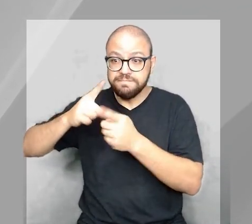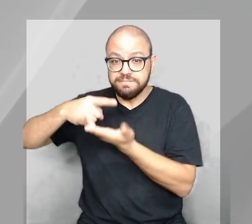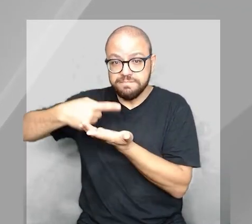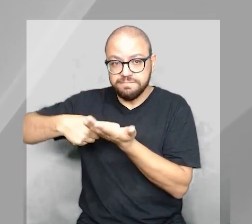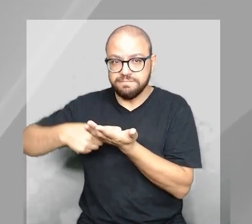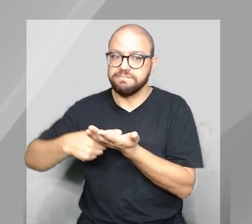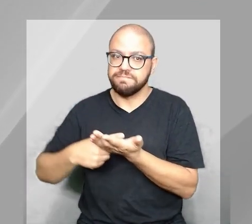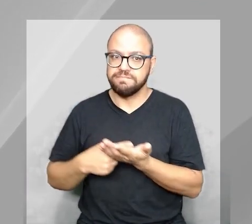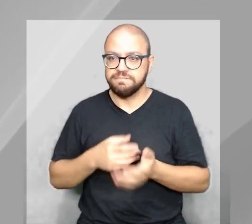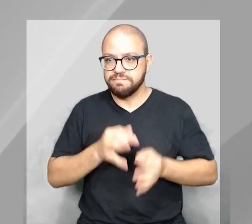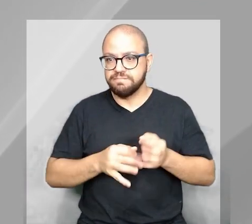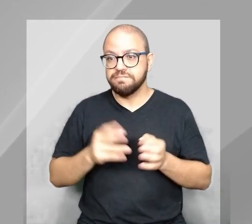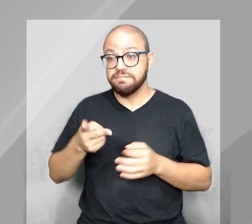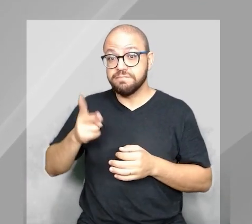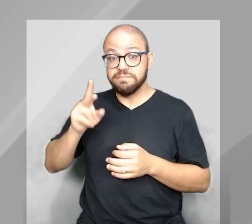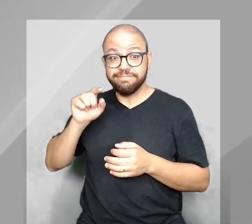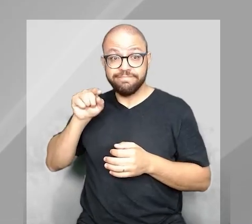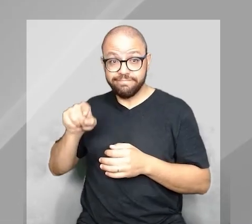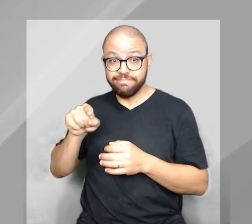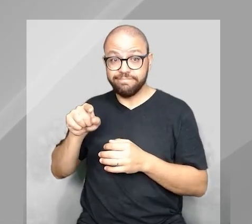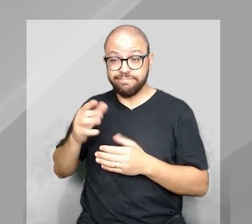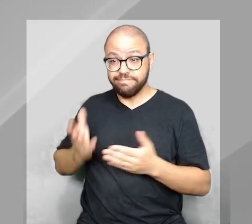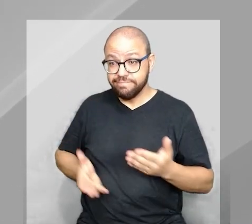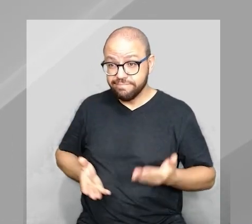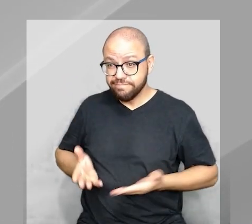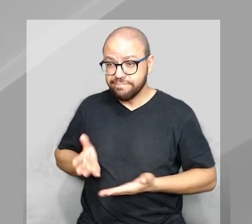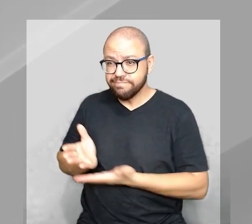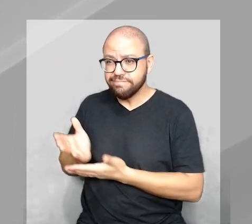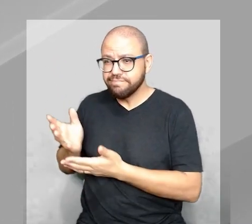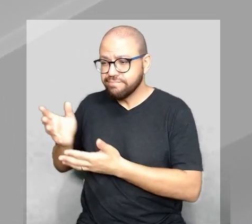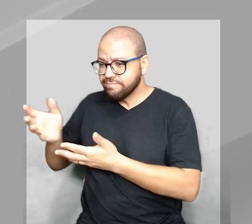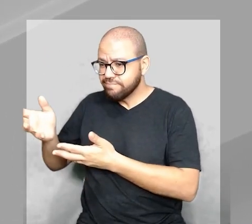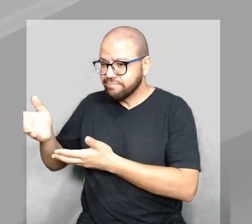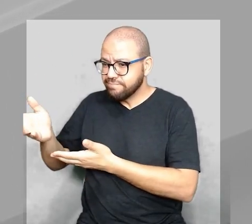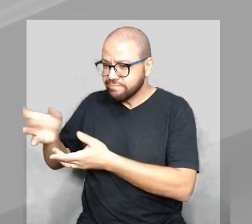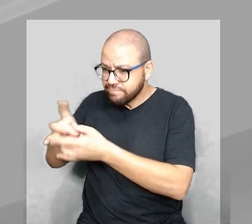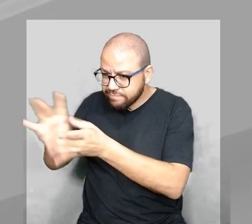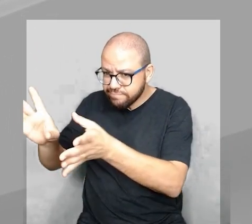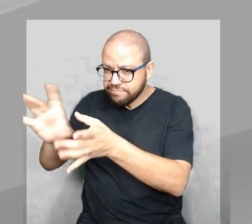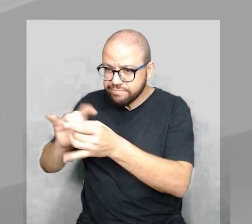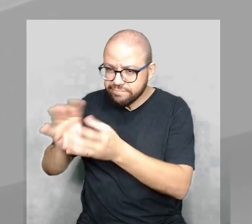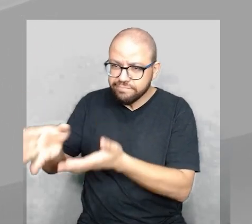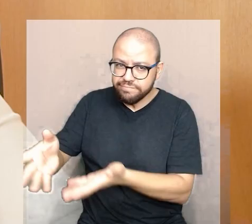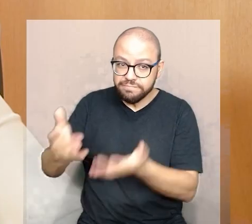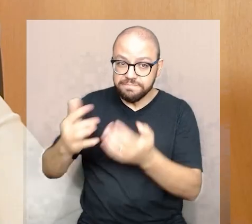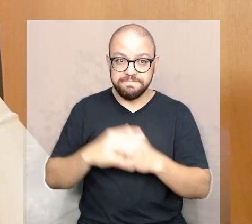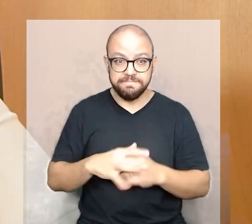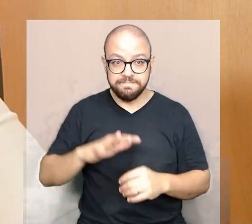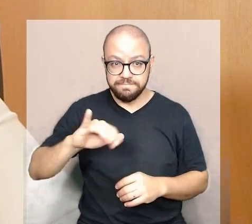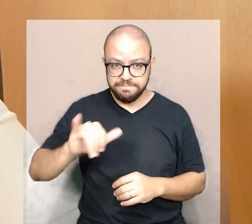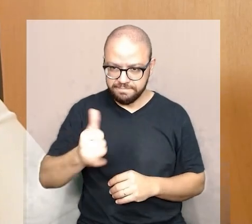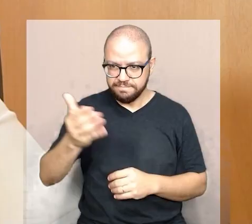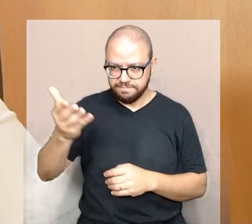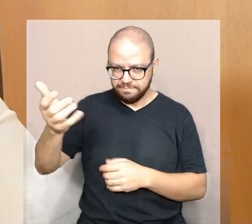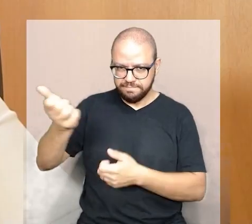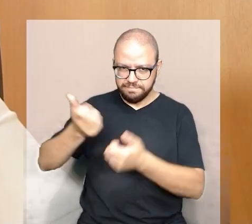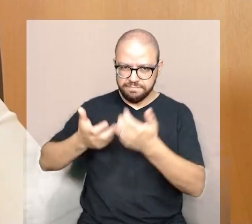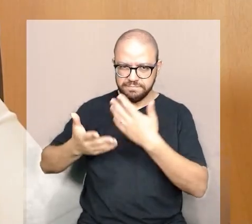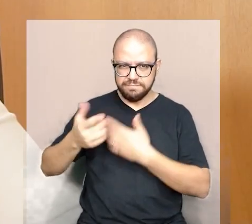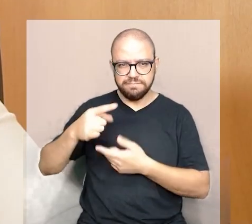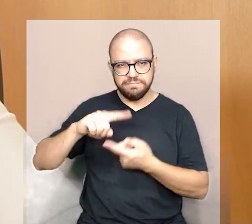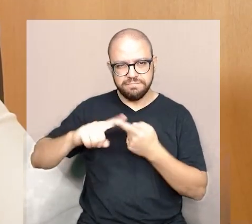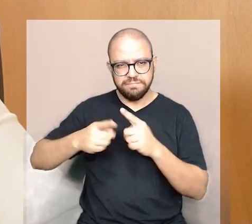mais de 2.000 trabalhadores resgatados no período, segundo dados do Ministério do Trabalho e Emprego. Aproveitando que o senhor falou sobre